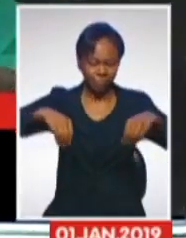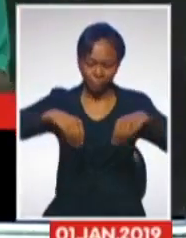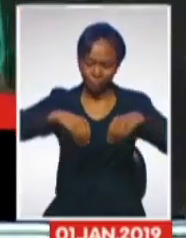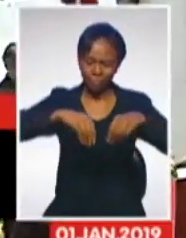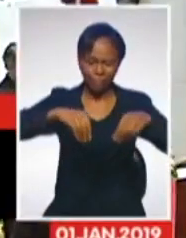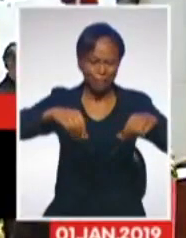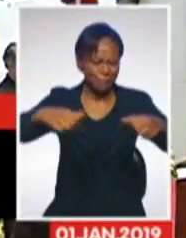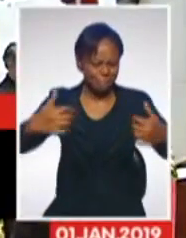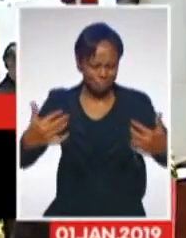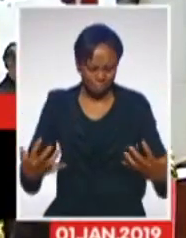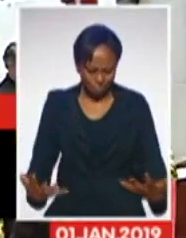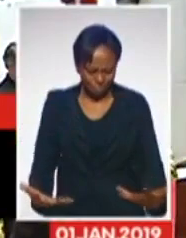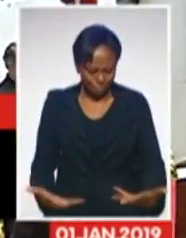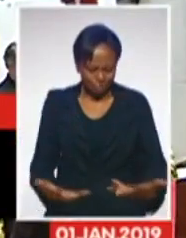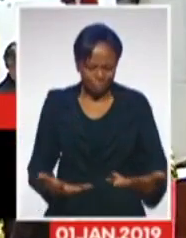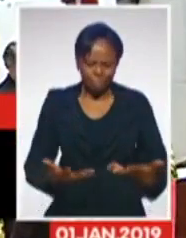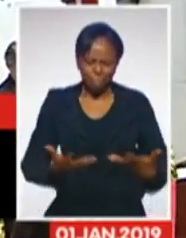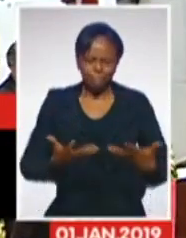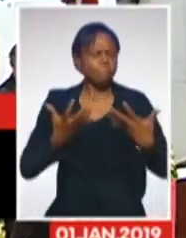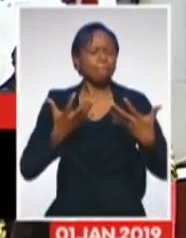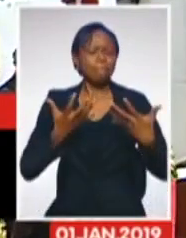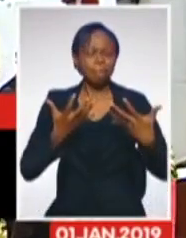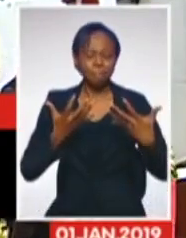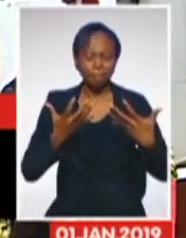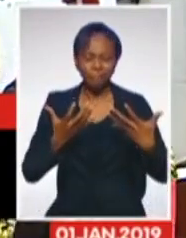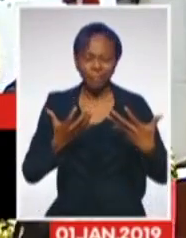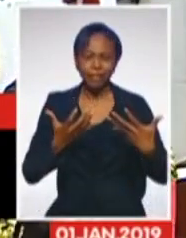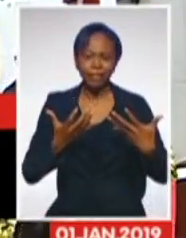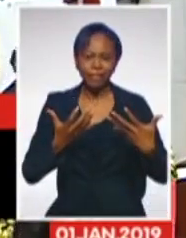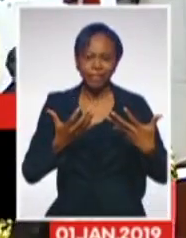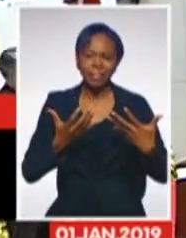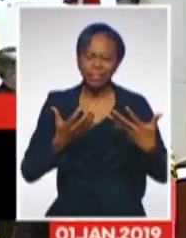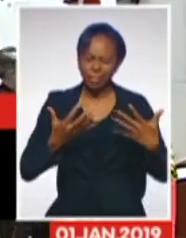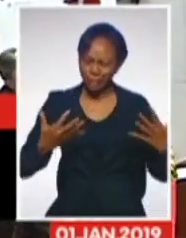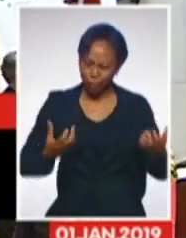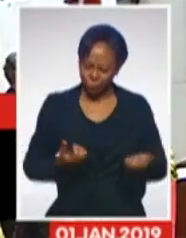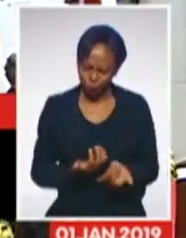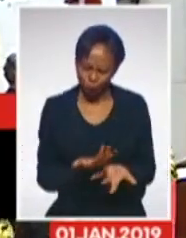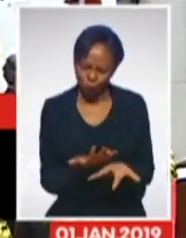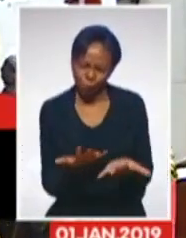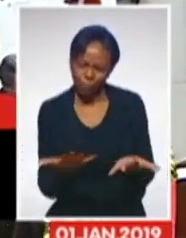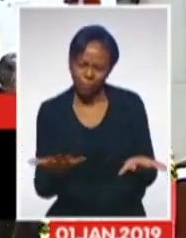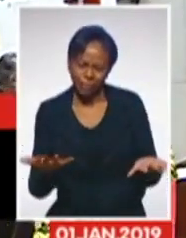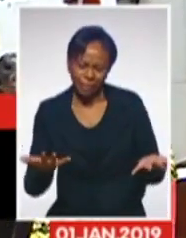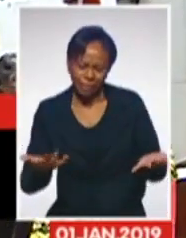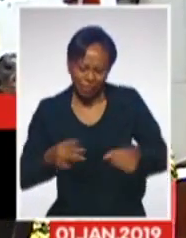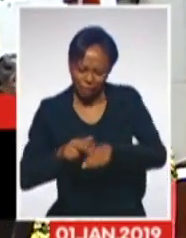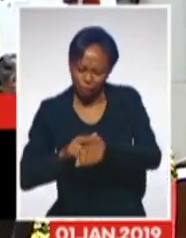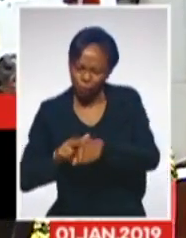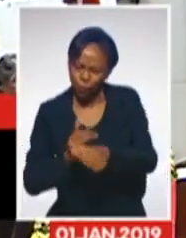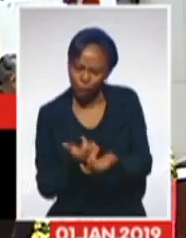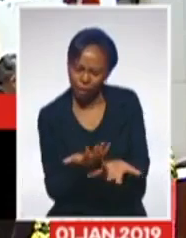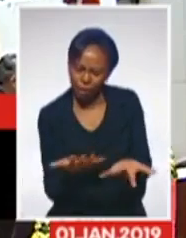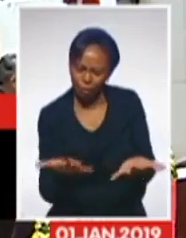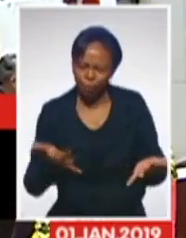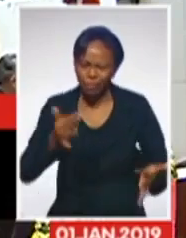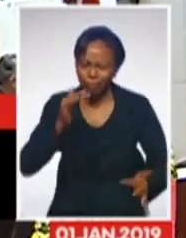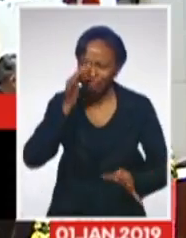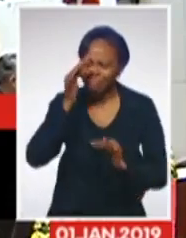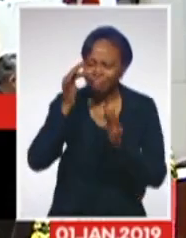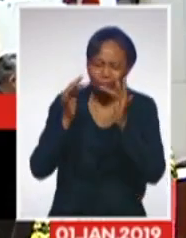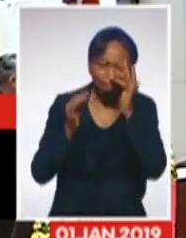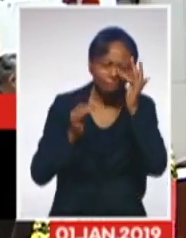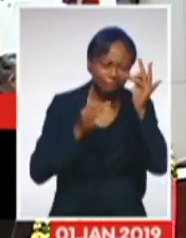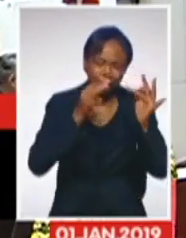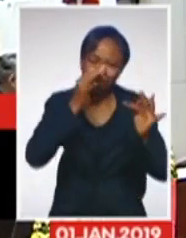terra mais garrida, teus risonhos lindos campos